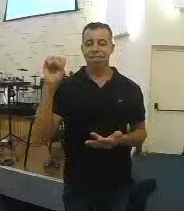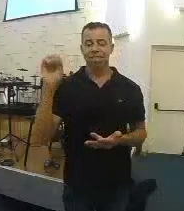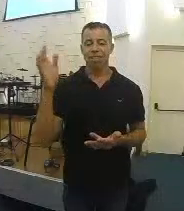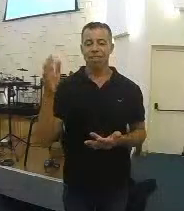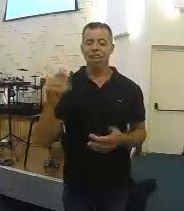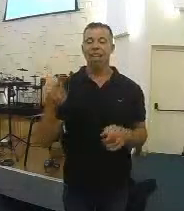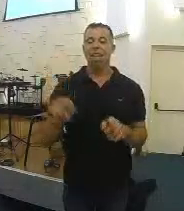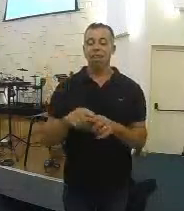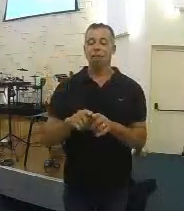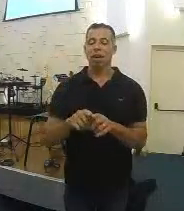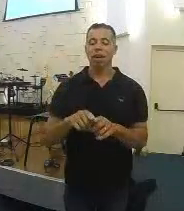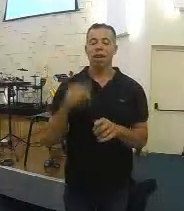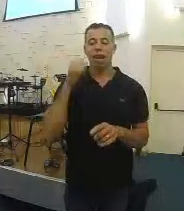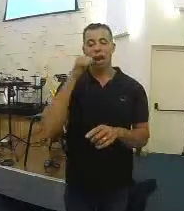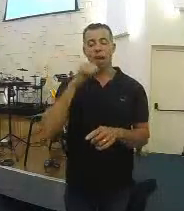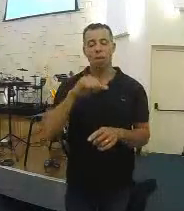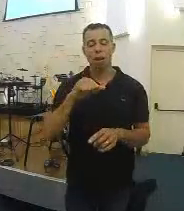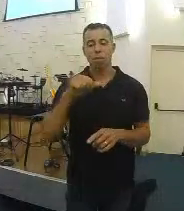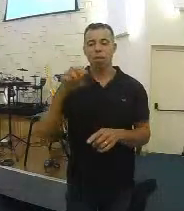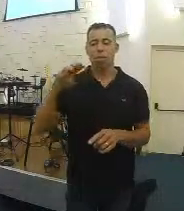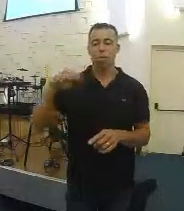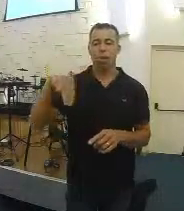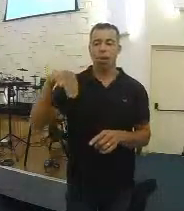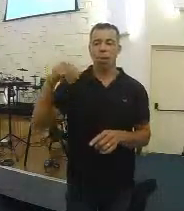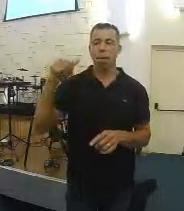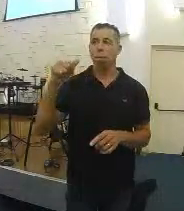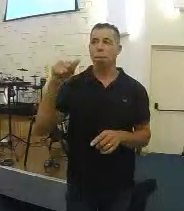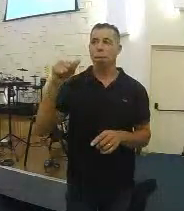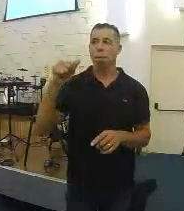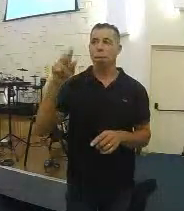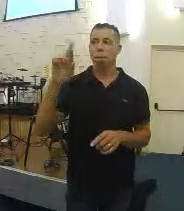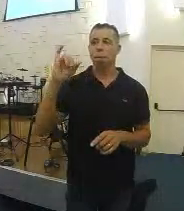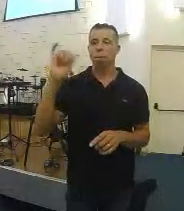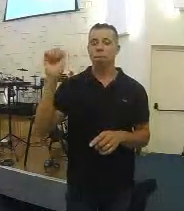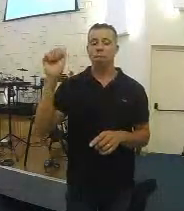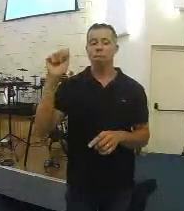Irmãos, a nossa irmã Maria